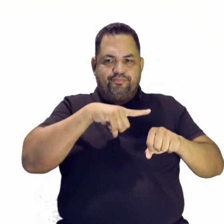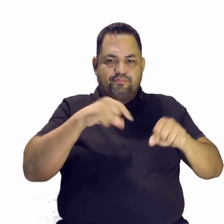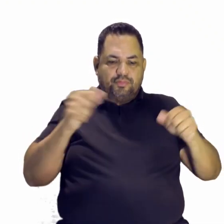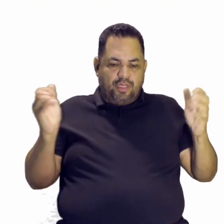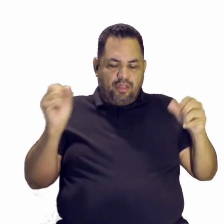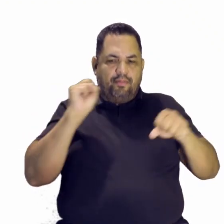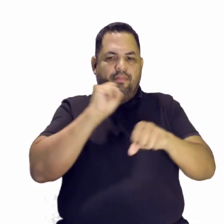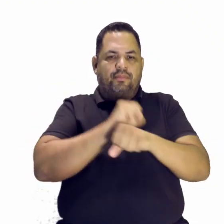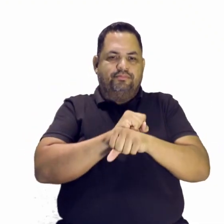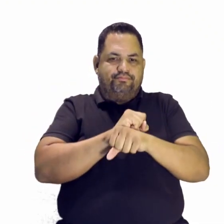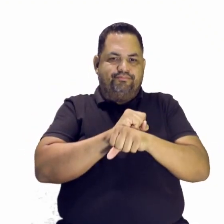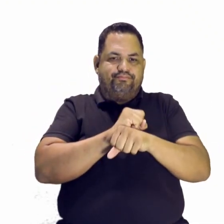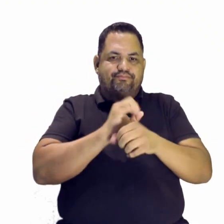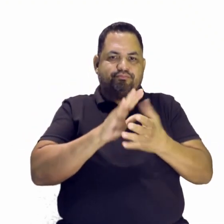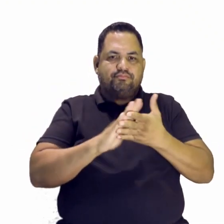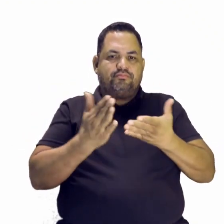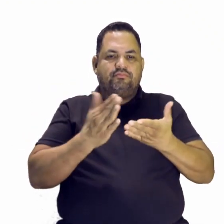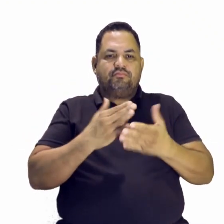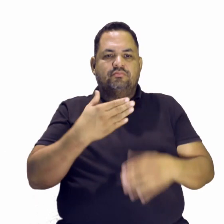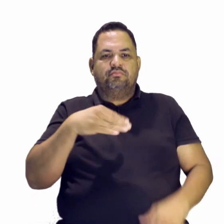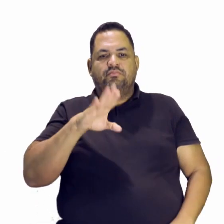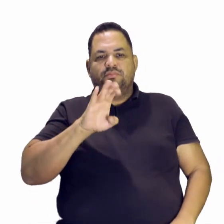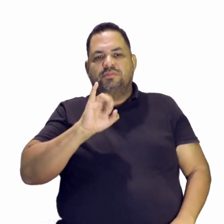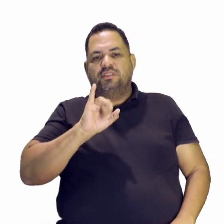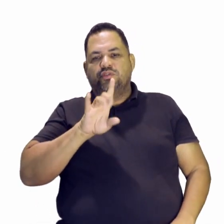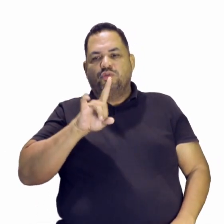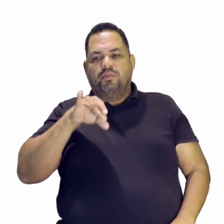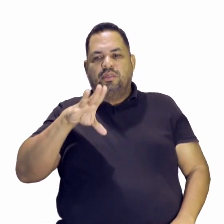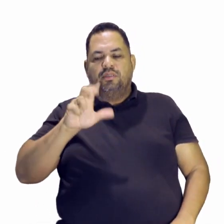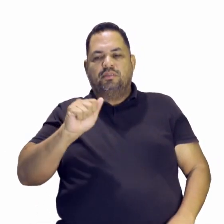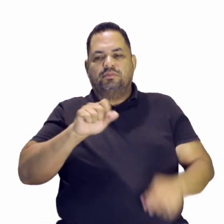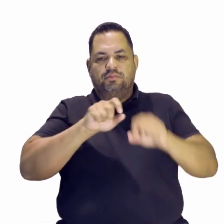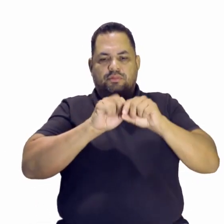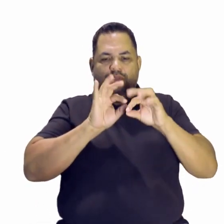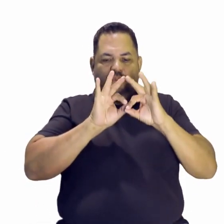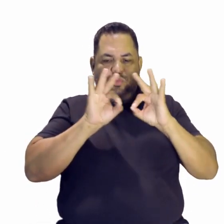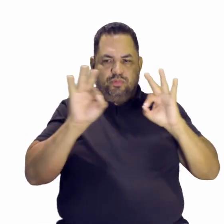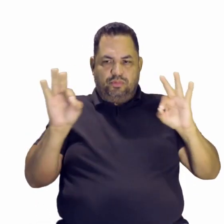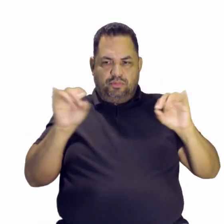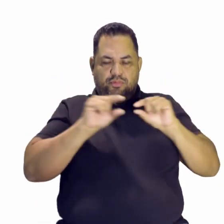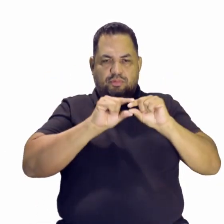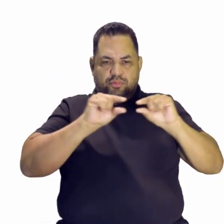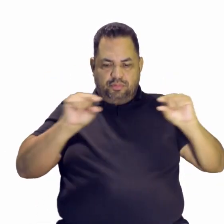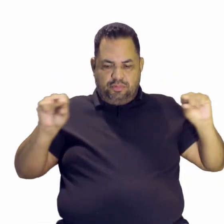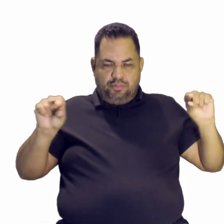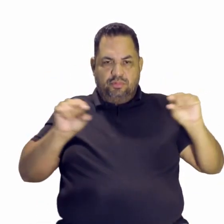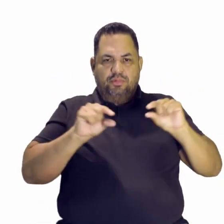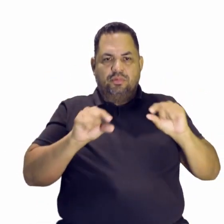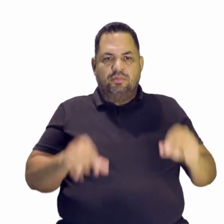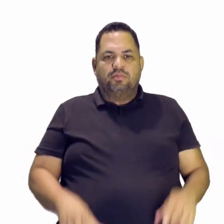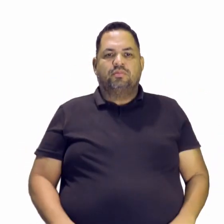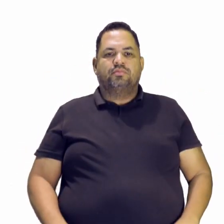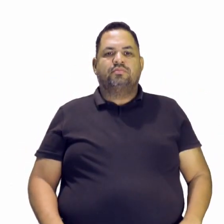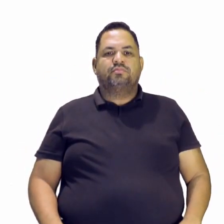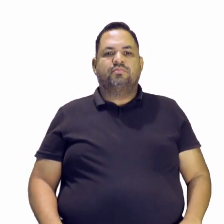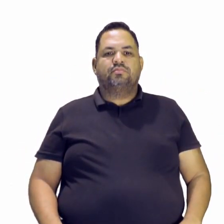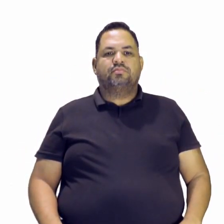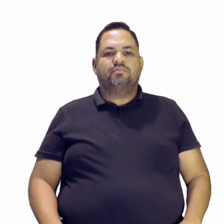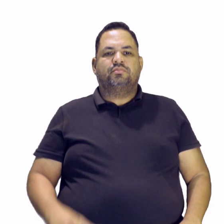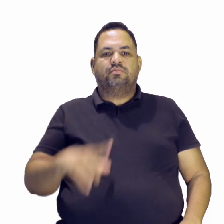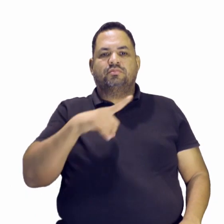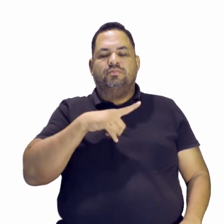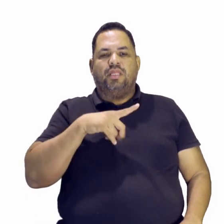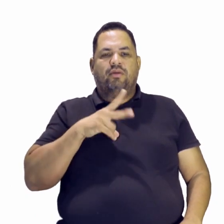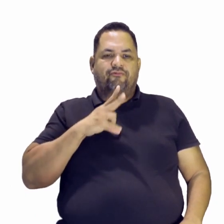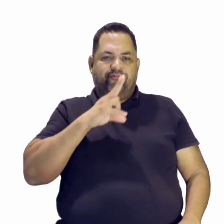quando eu tenho ela aí de forma isométrica, eu tenho um comprimento semelhante, porém na isométrica eu tenho uma concentração de força